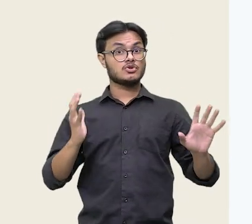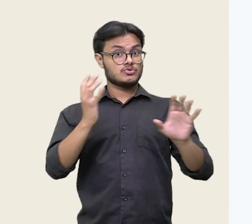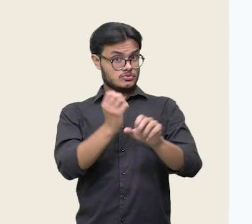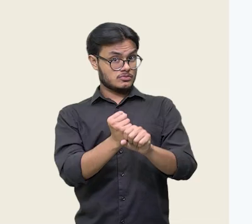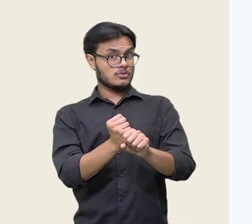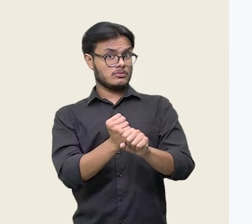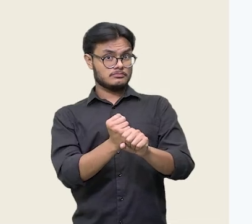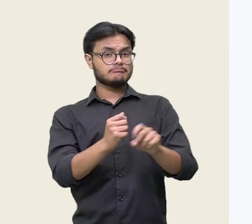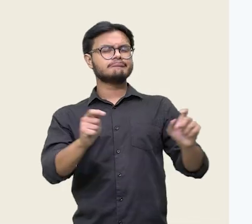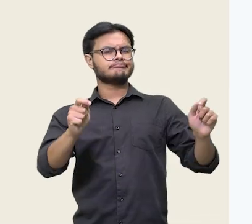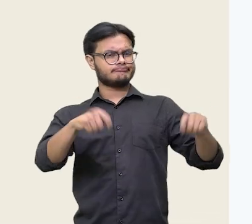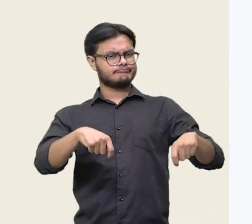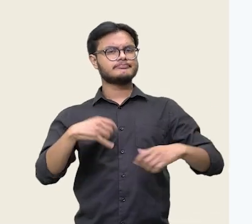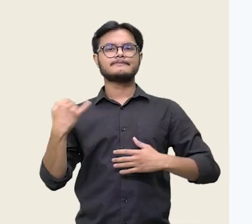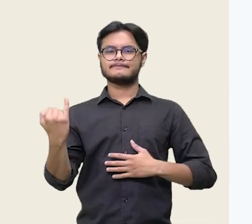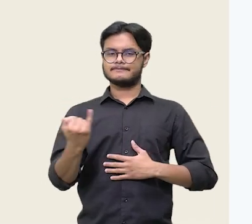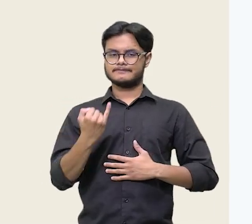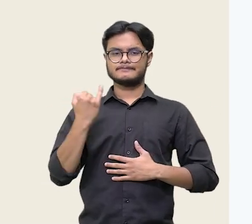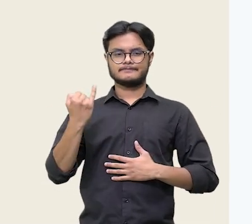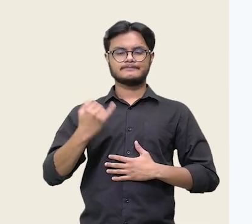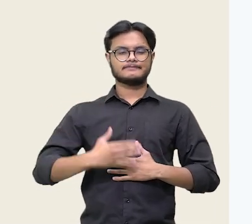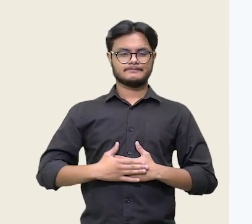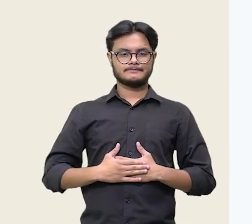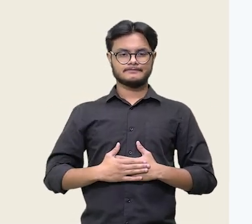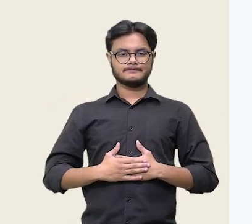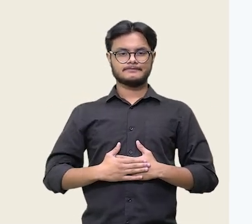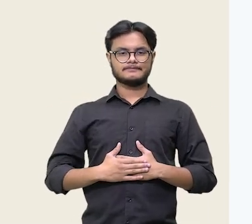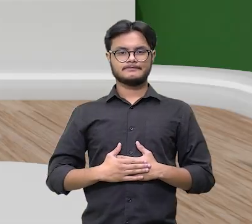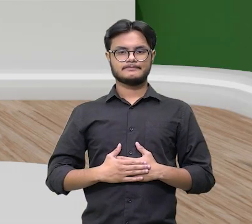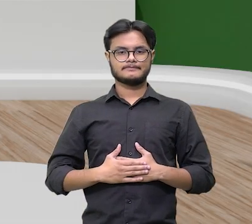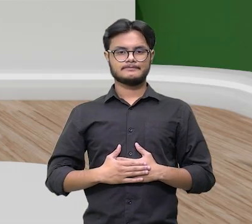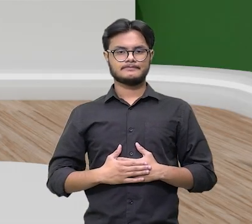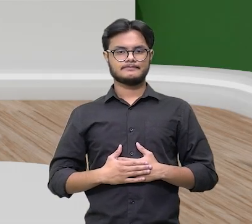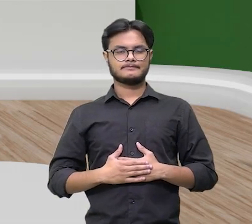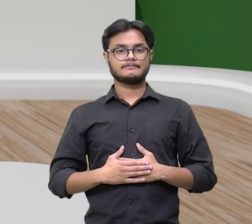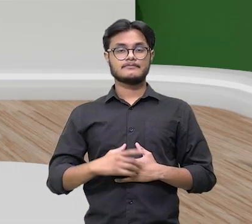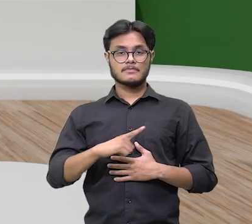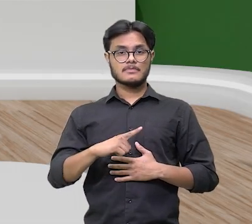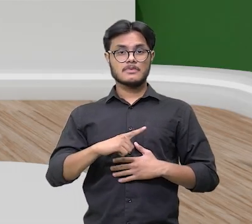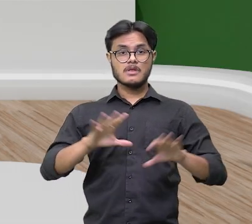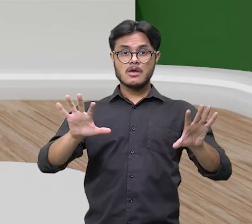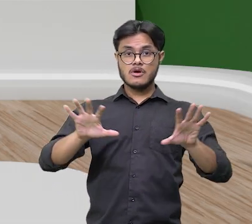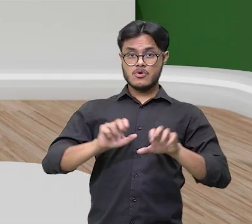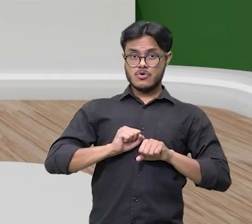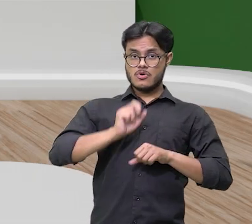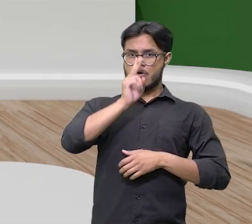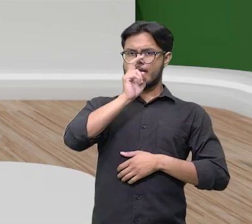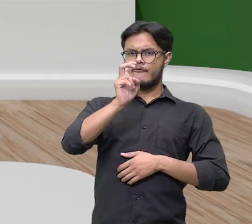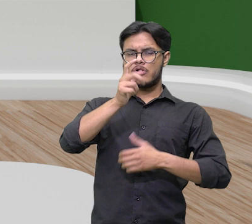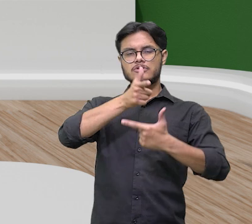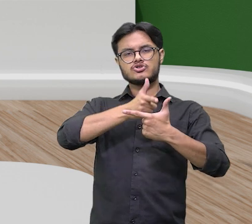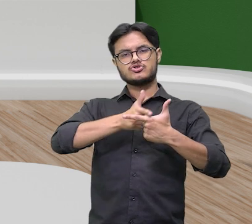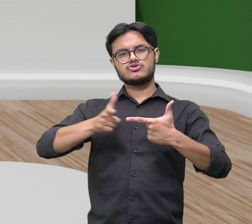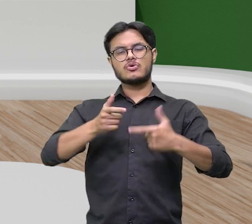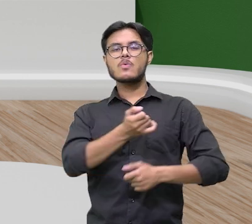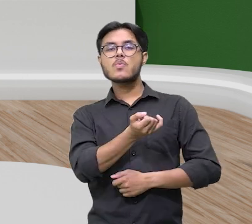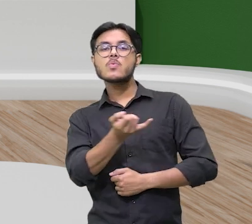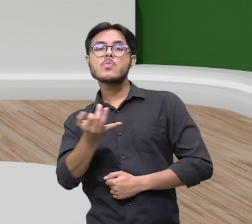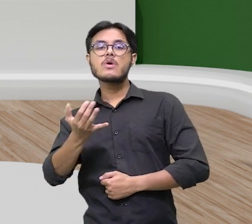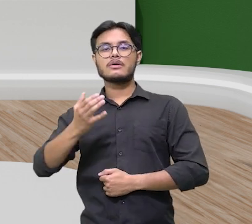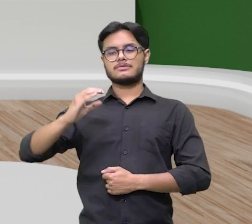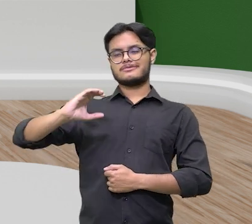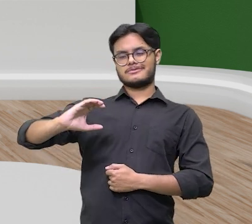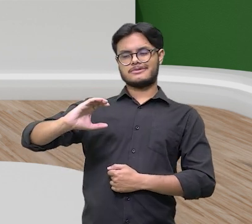os inversos de cada uma das capacitâncias. Se nós tivermos N capacitores, pega a capacitância e divide pelo número